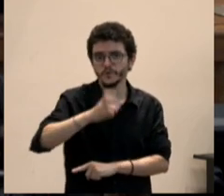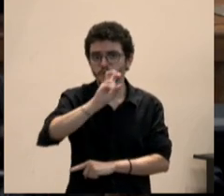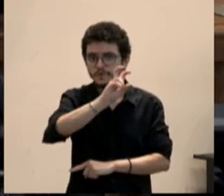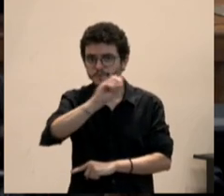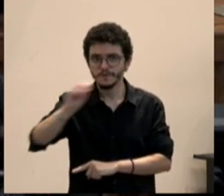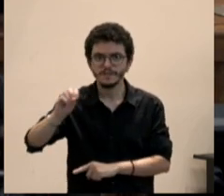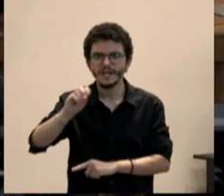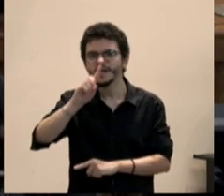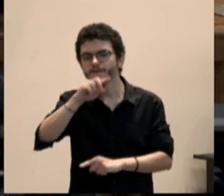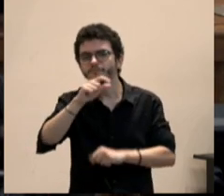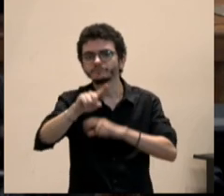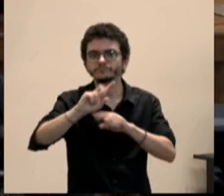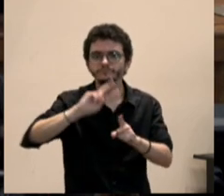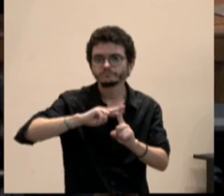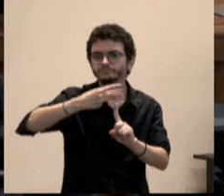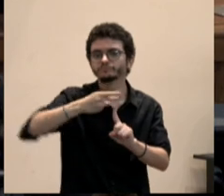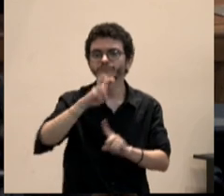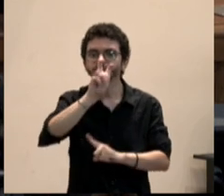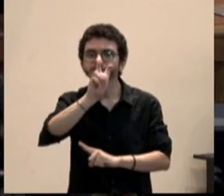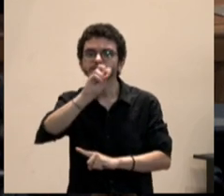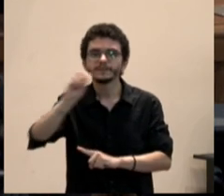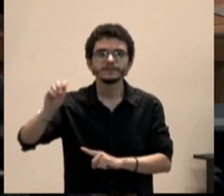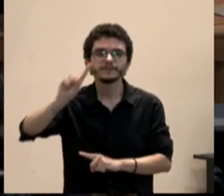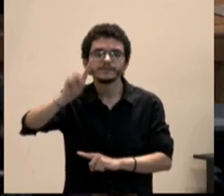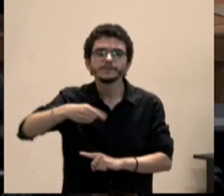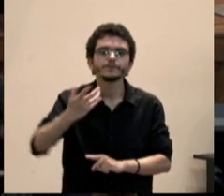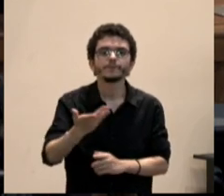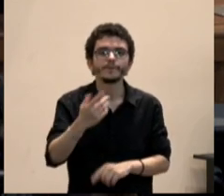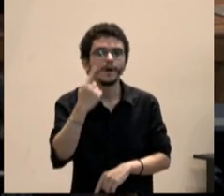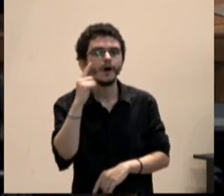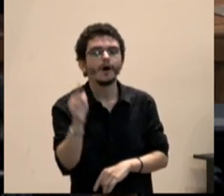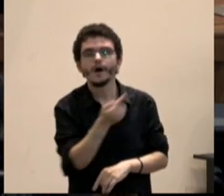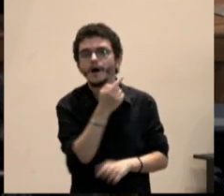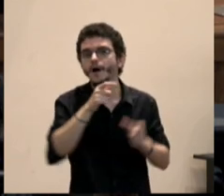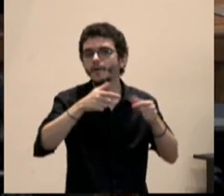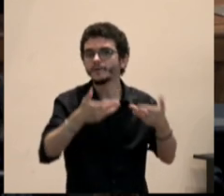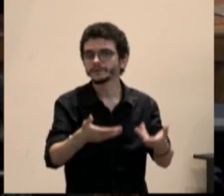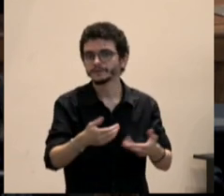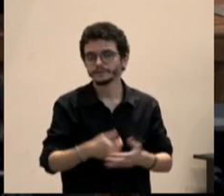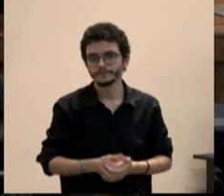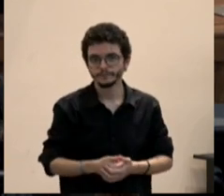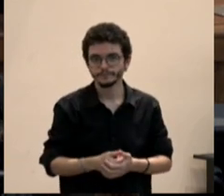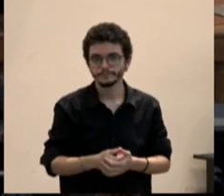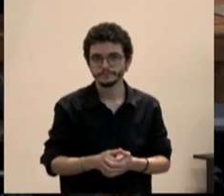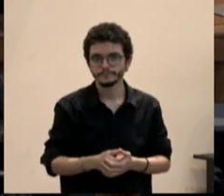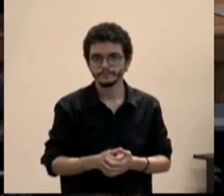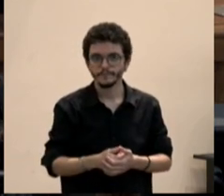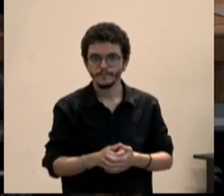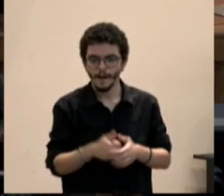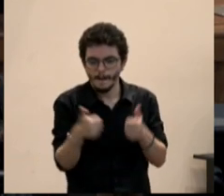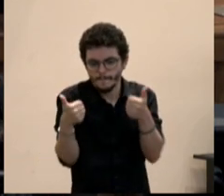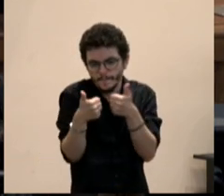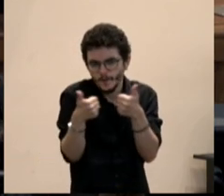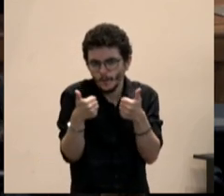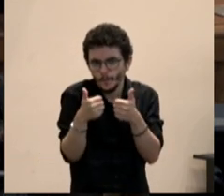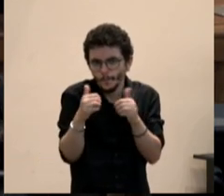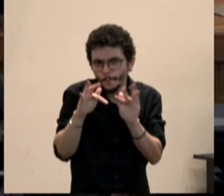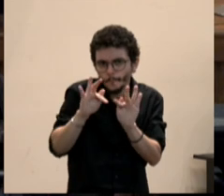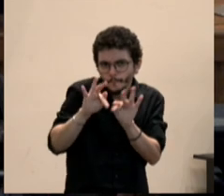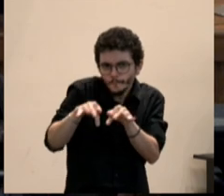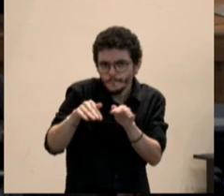mil. Olha onde é que a gente estaria aí nos 5 mil. No rabinho de baixo aqui, né? Está curva